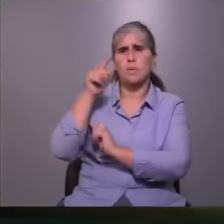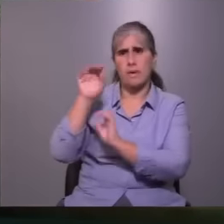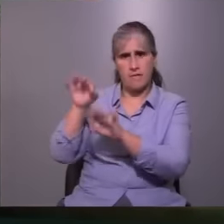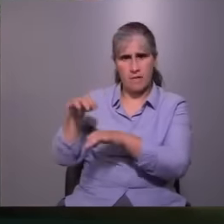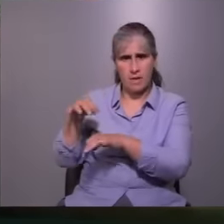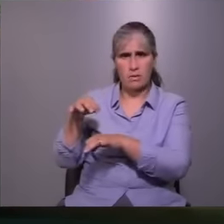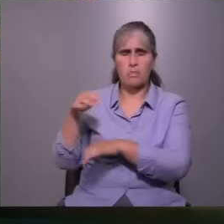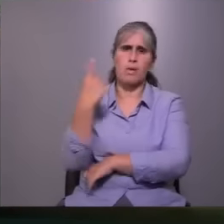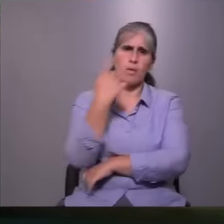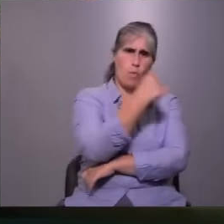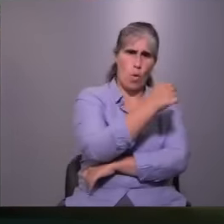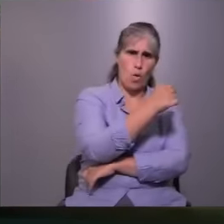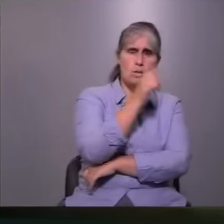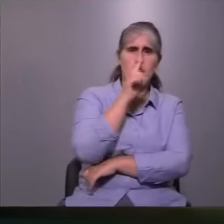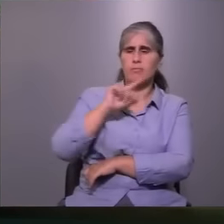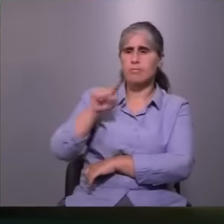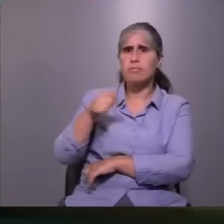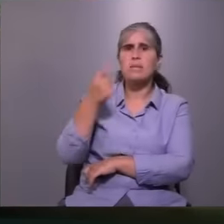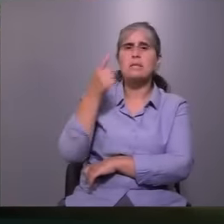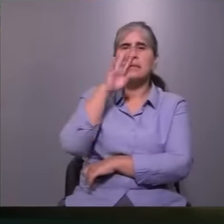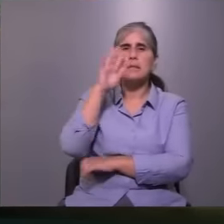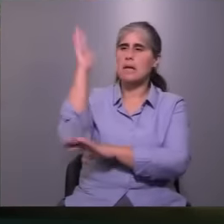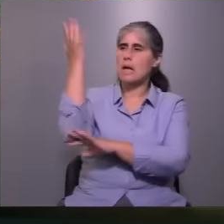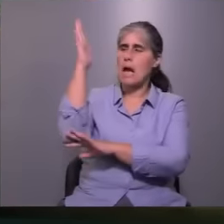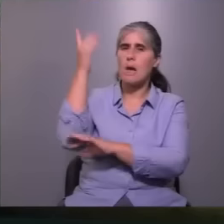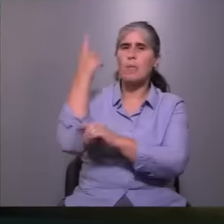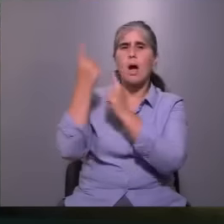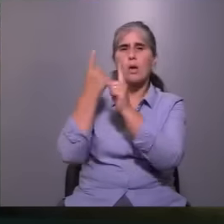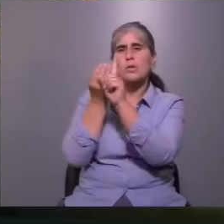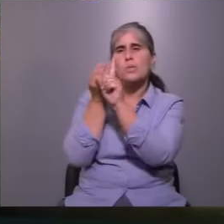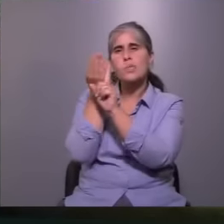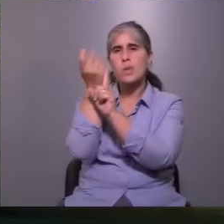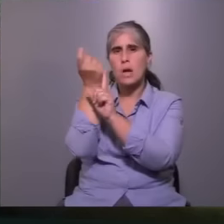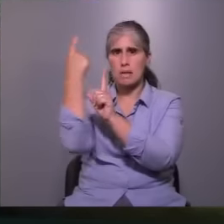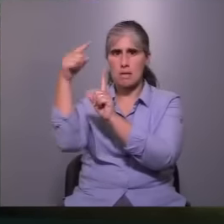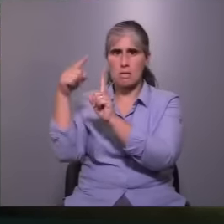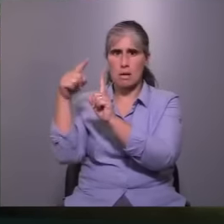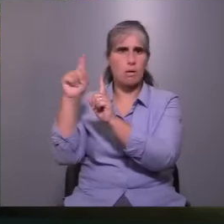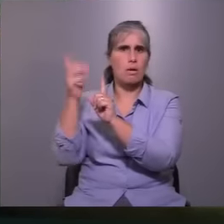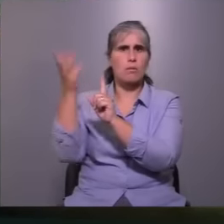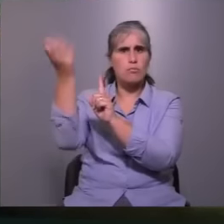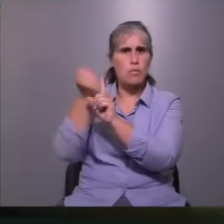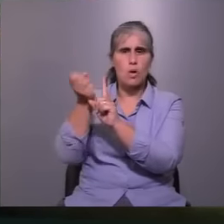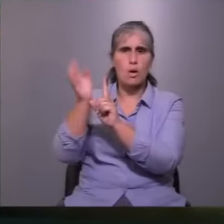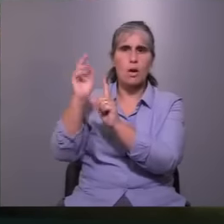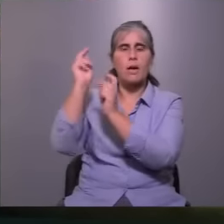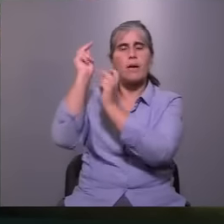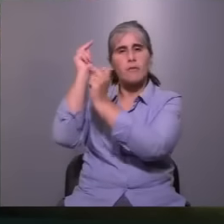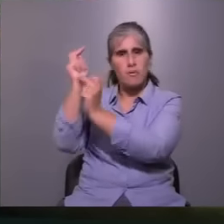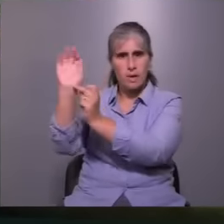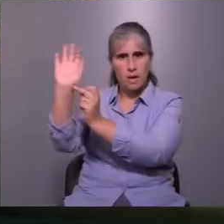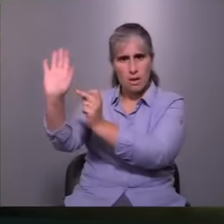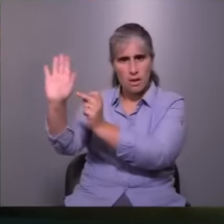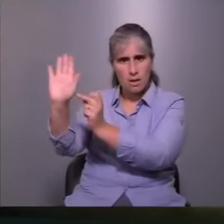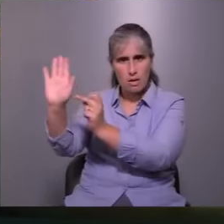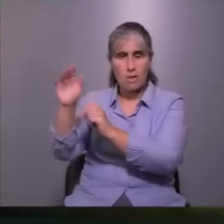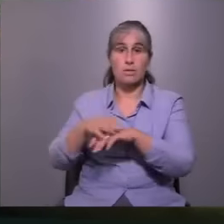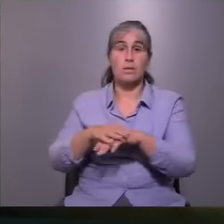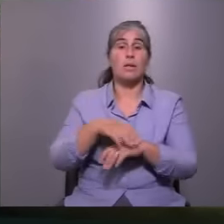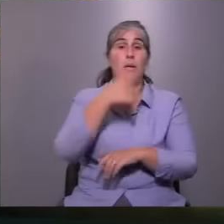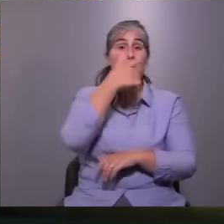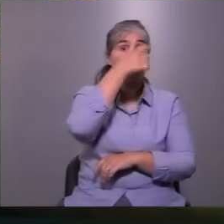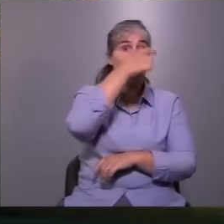Quando varjares as tuas oliveiras, não voltes para colher o resto que ficou nos ramos.